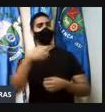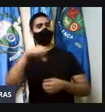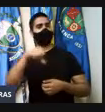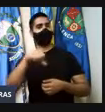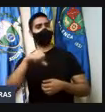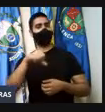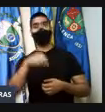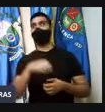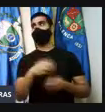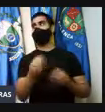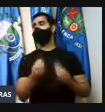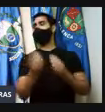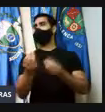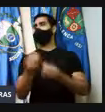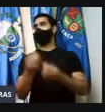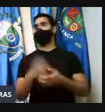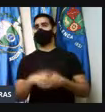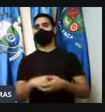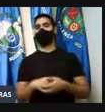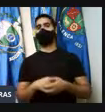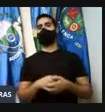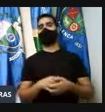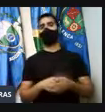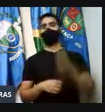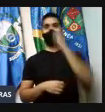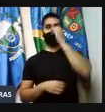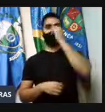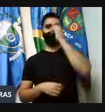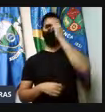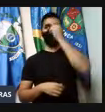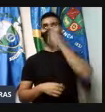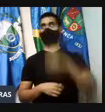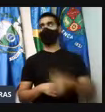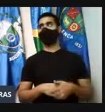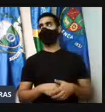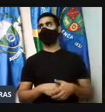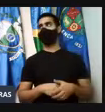casa, né, pedir, né, detalhamento